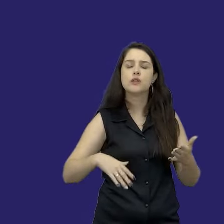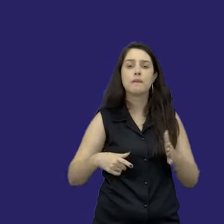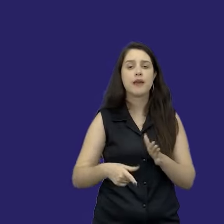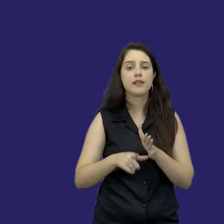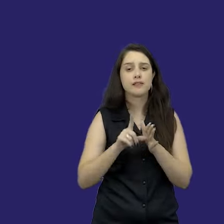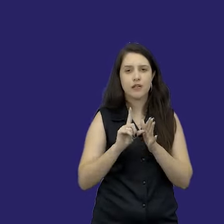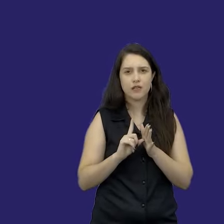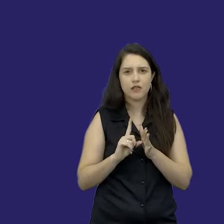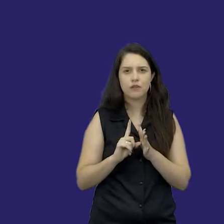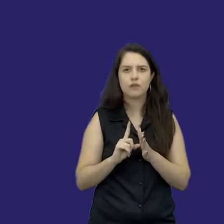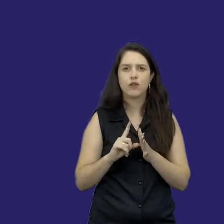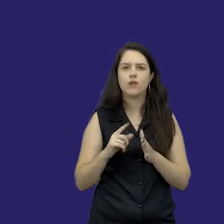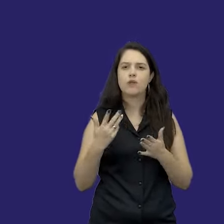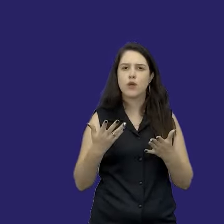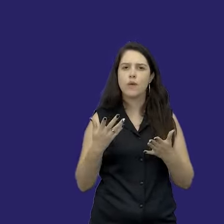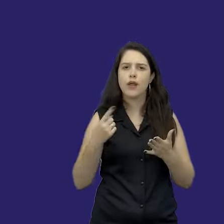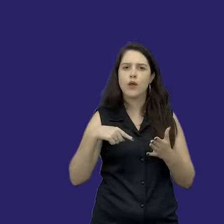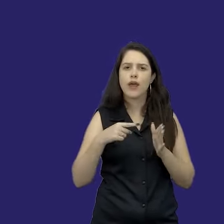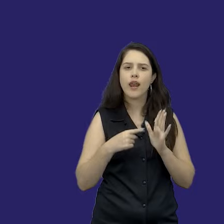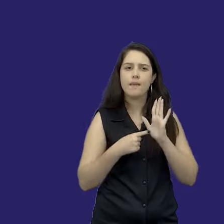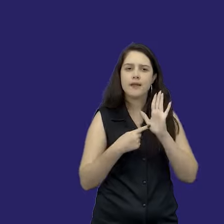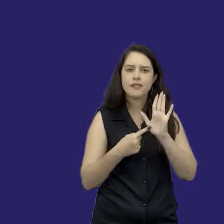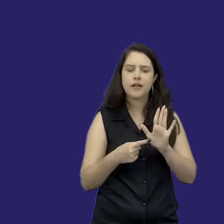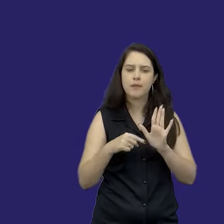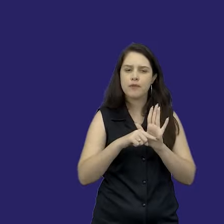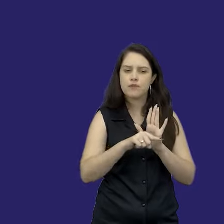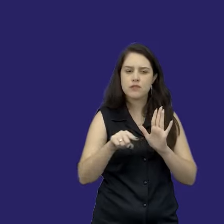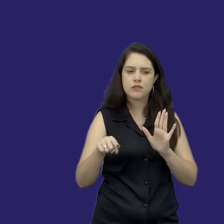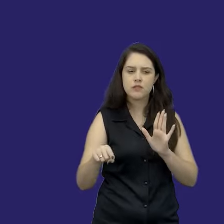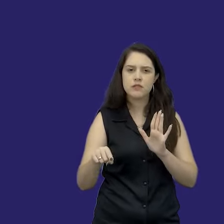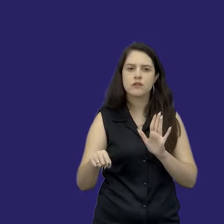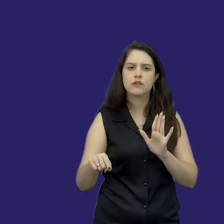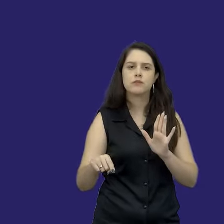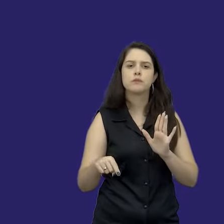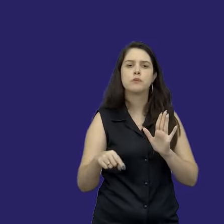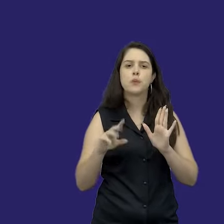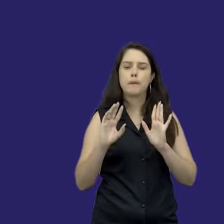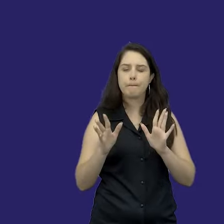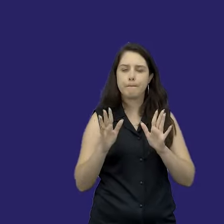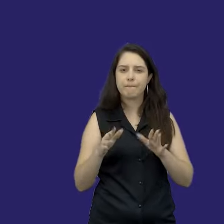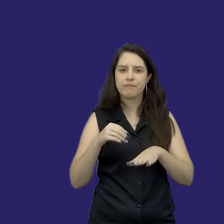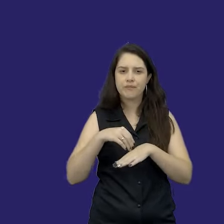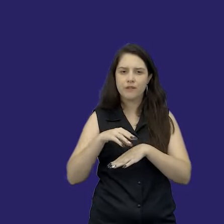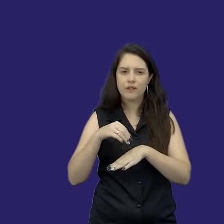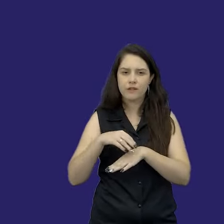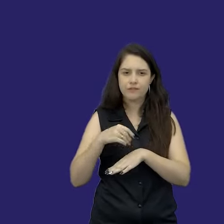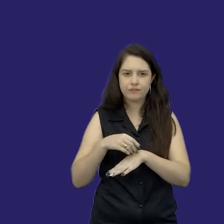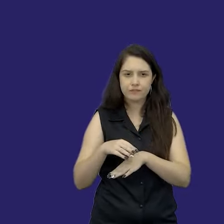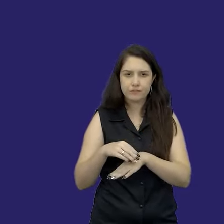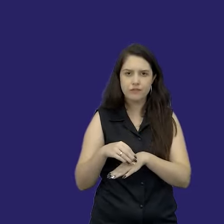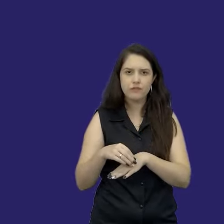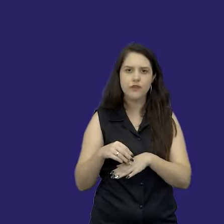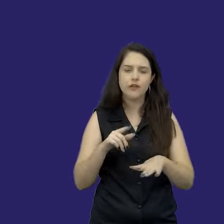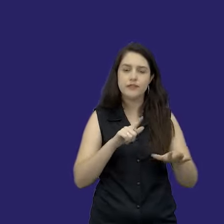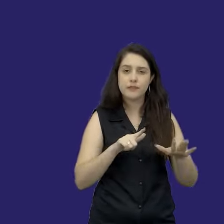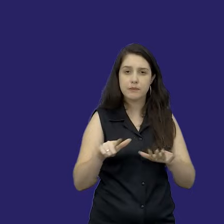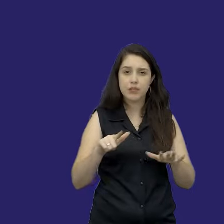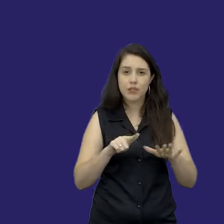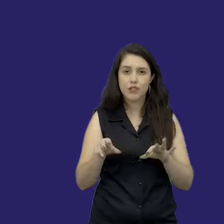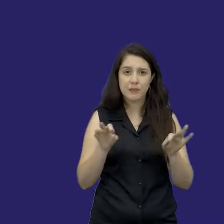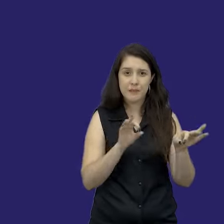antes disso, eu quero apresentar para vocês, né, para a gente retomar aqui a semana de planejamento,